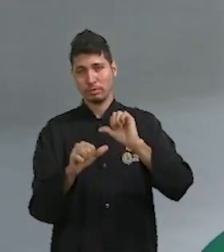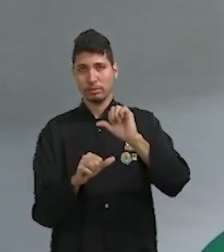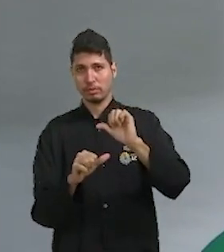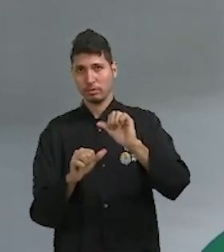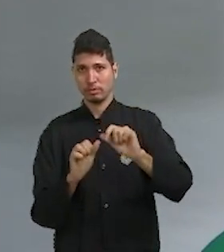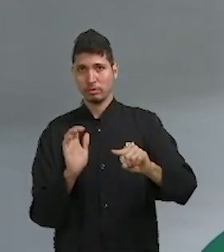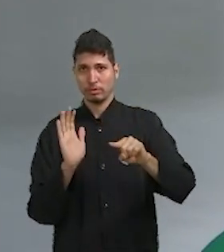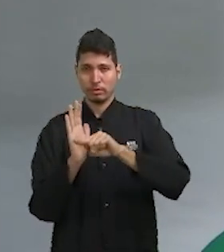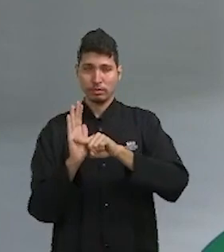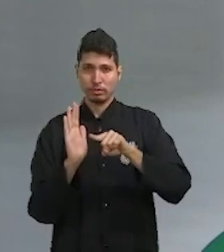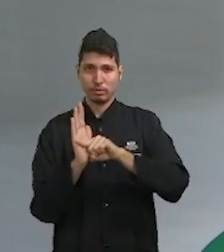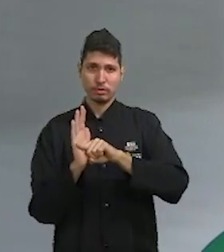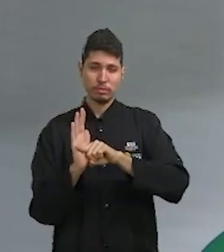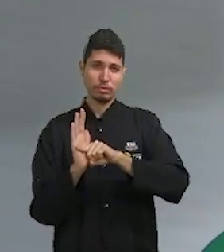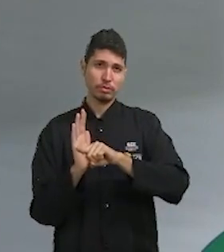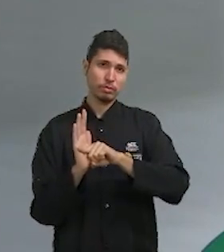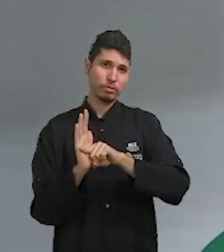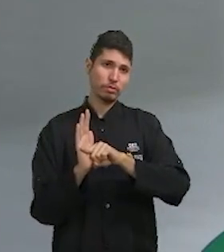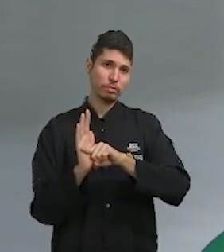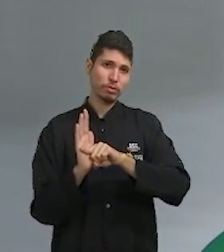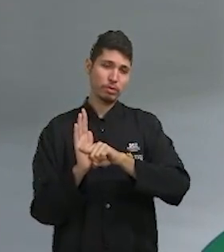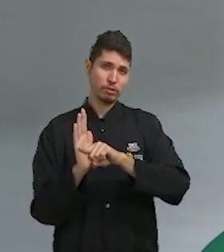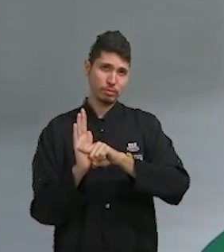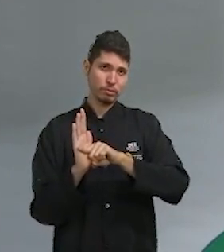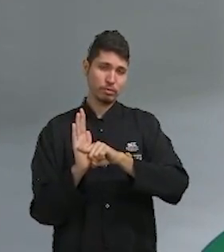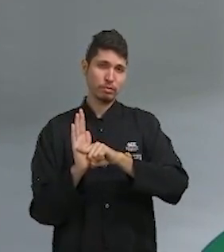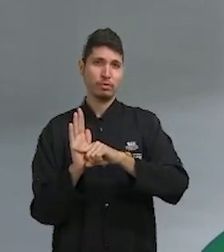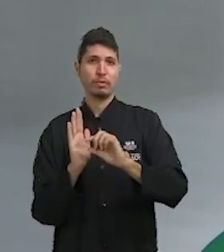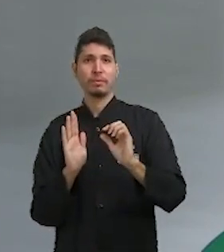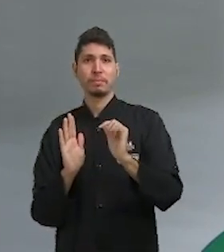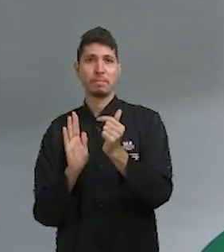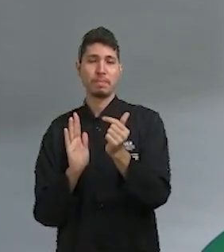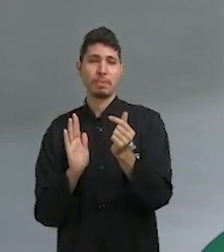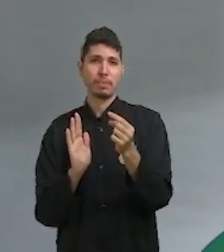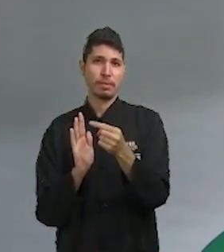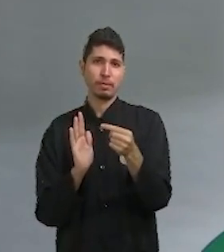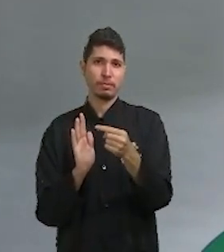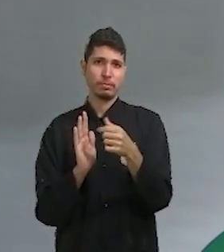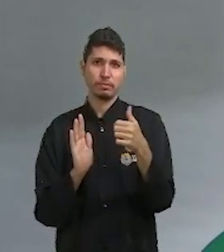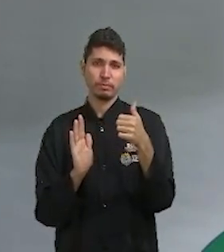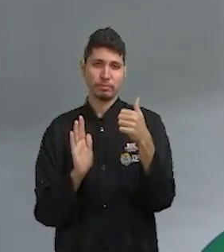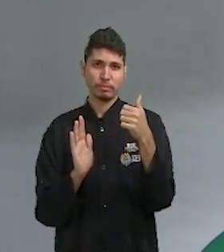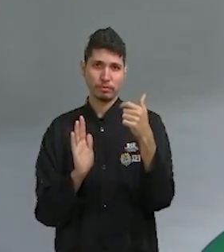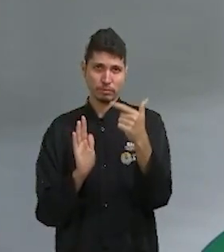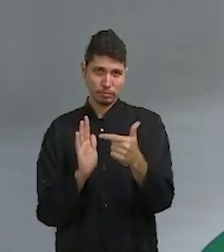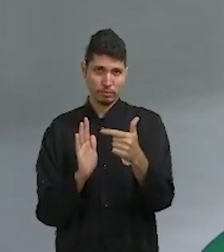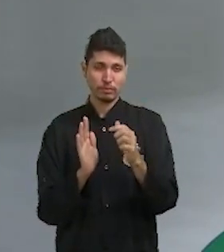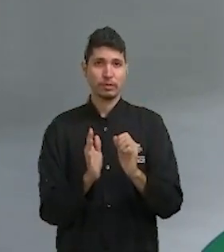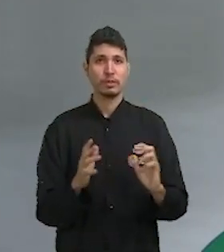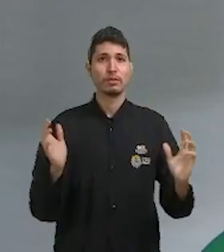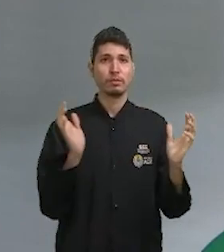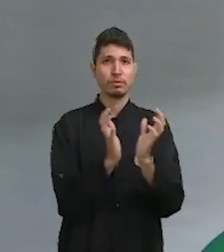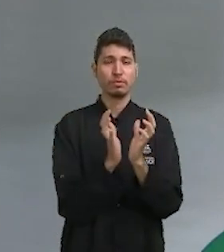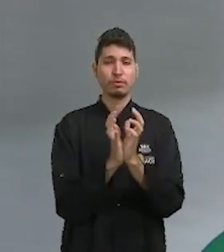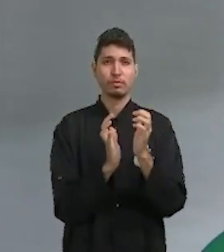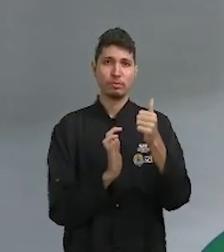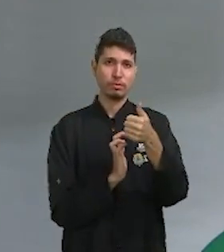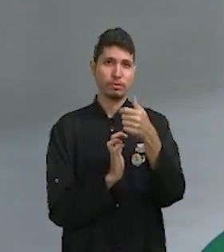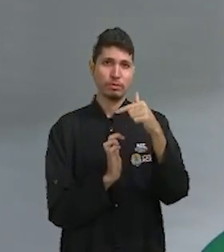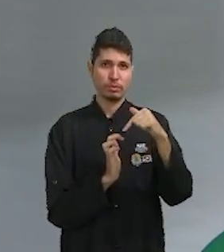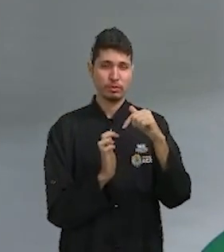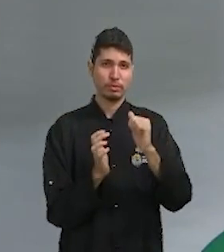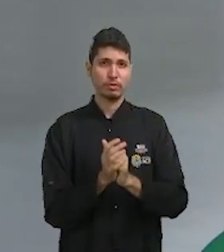E por fim, lá o grupo dos halogênios, o grupo 17 da nossa tabela periódica, eles